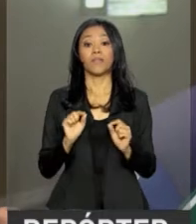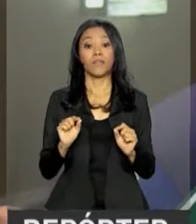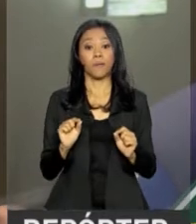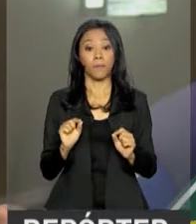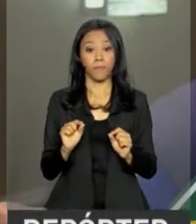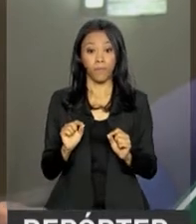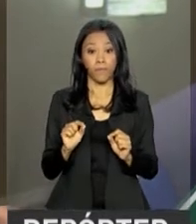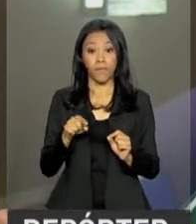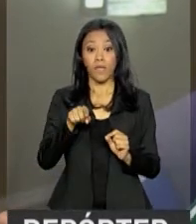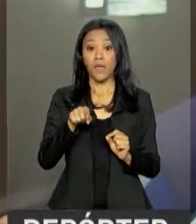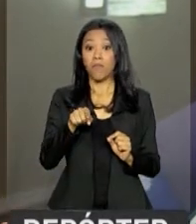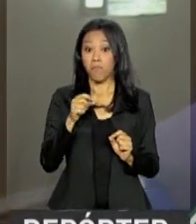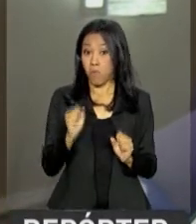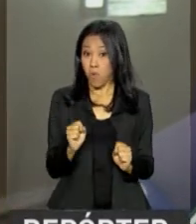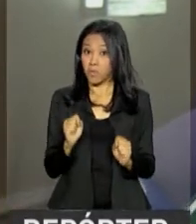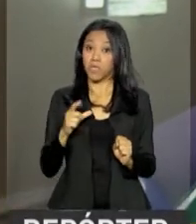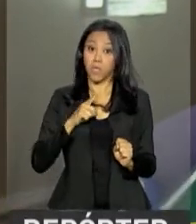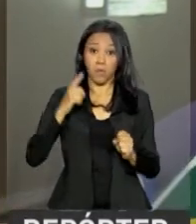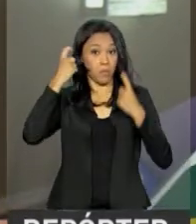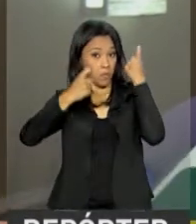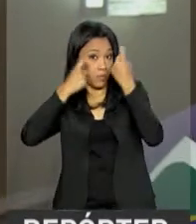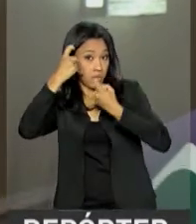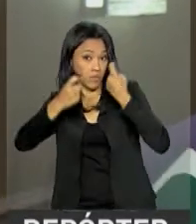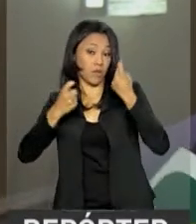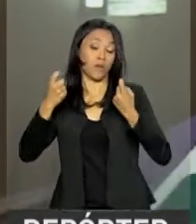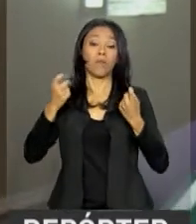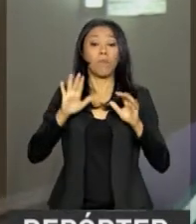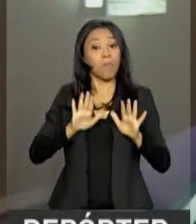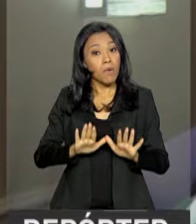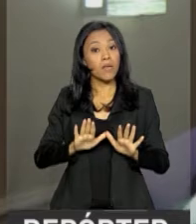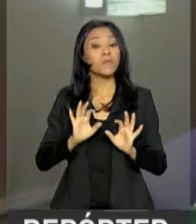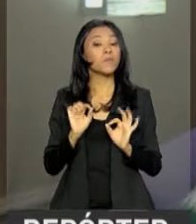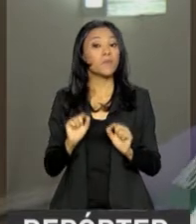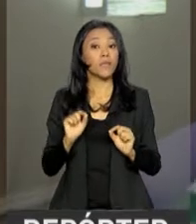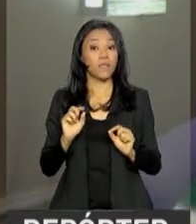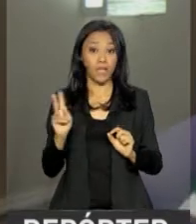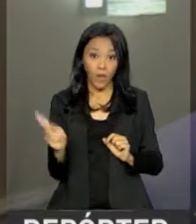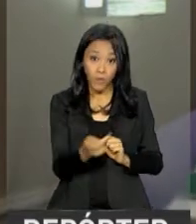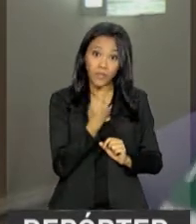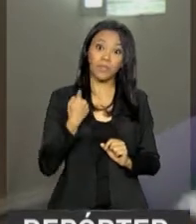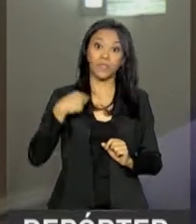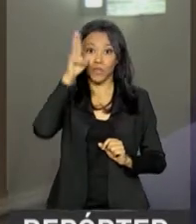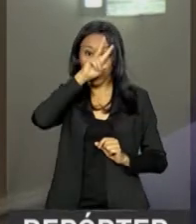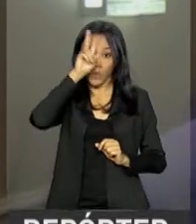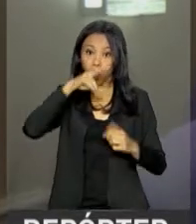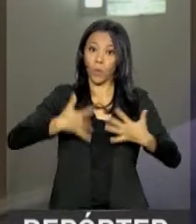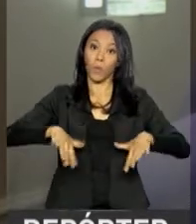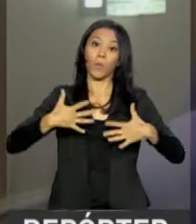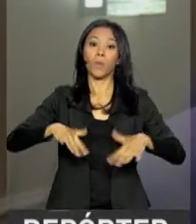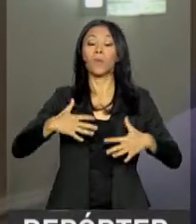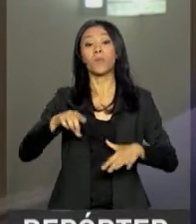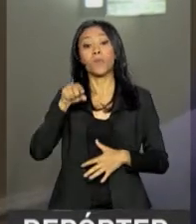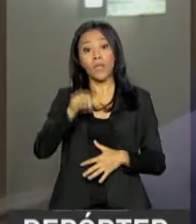enquanto mostra alguma preocupação tem uma certa adaptação mas o fato é que está atingindo níveis historicamente elevados sem